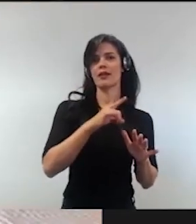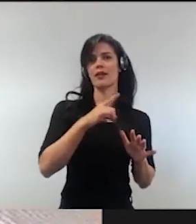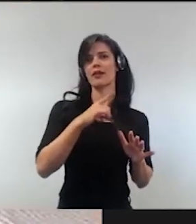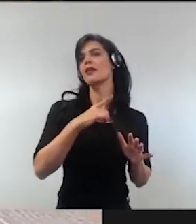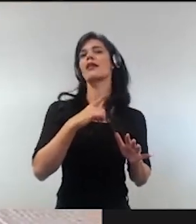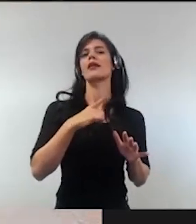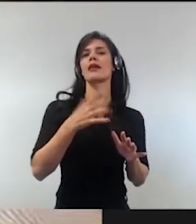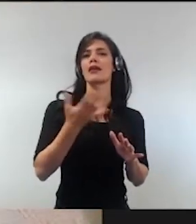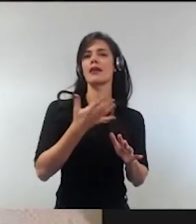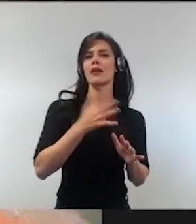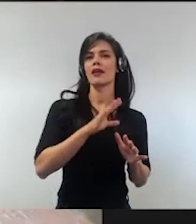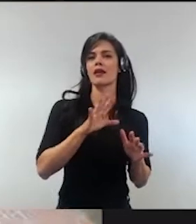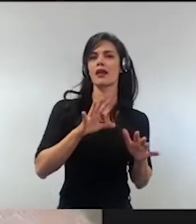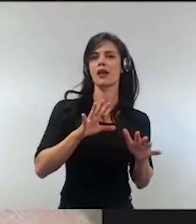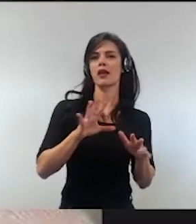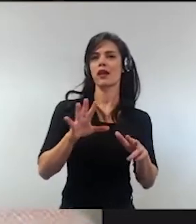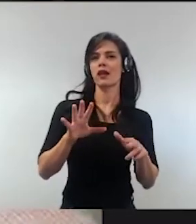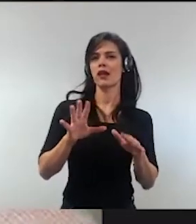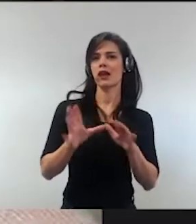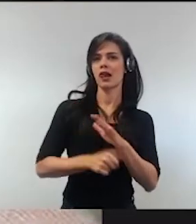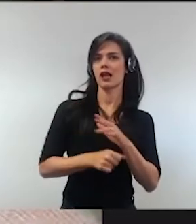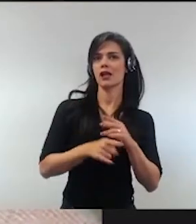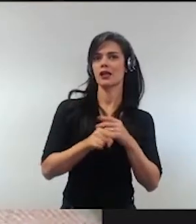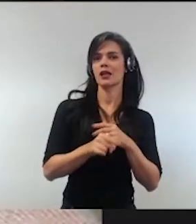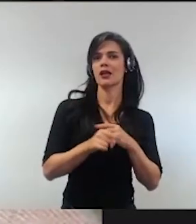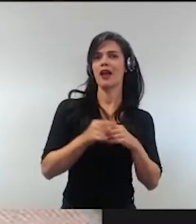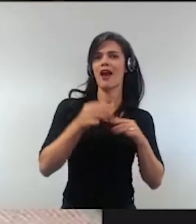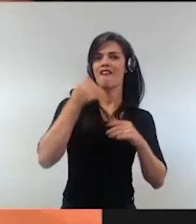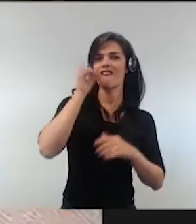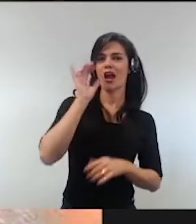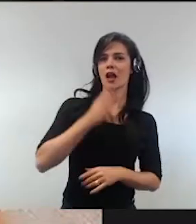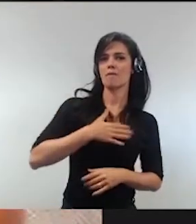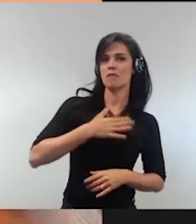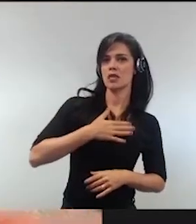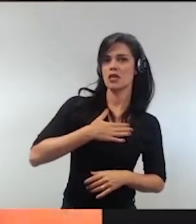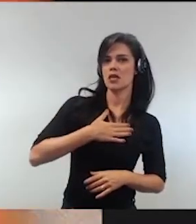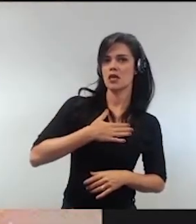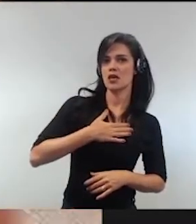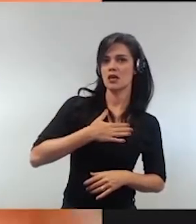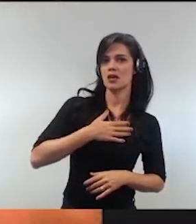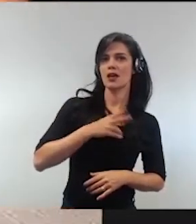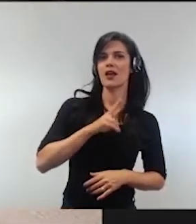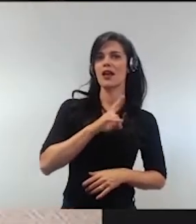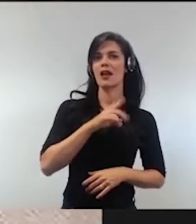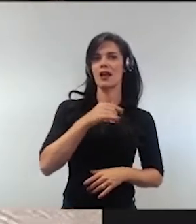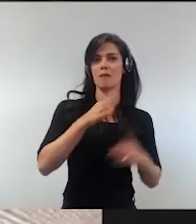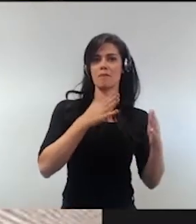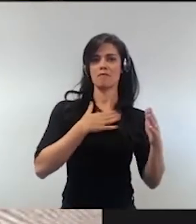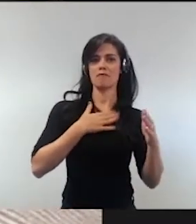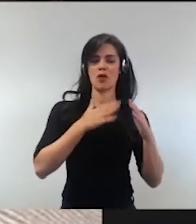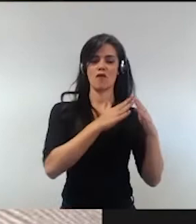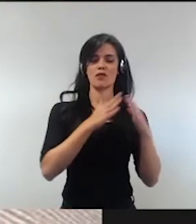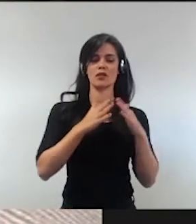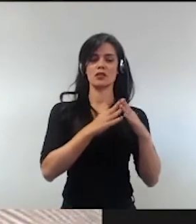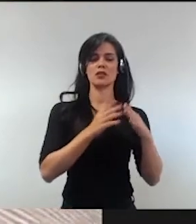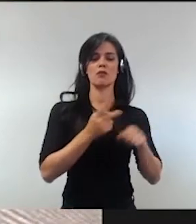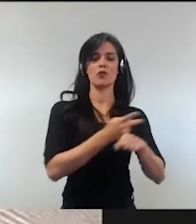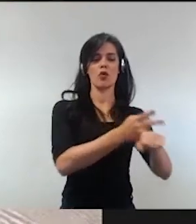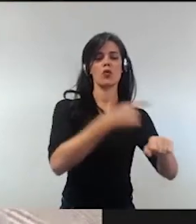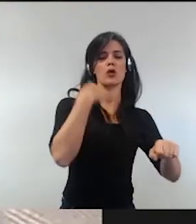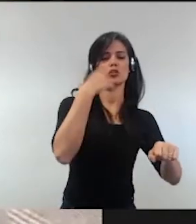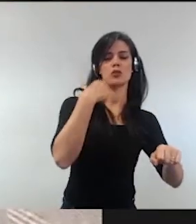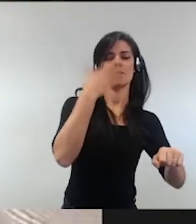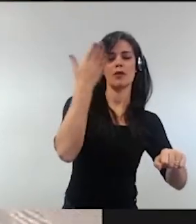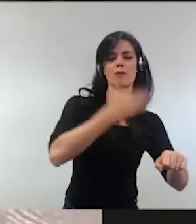minha, ele toma serviços de um advogado para provar que a vaca é dele, que eu tenho que entregar a vaca para ele.